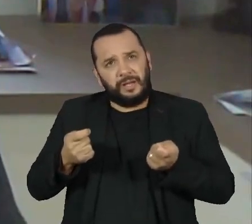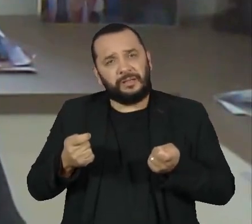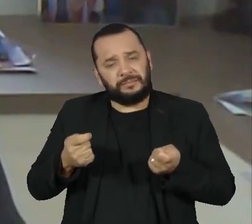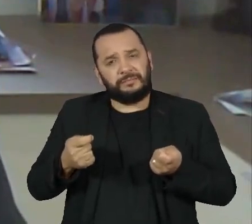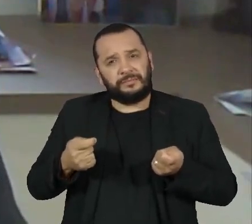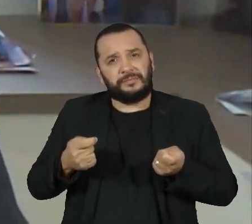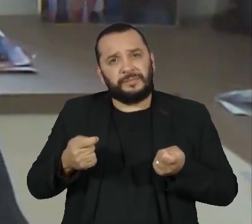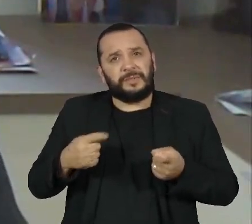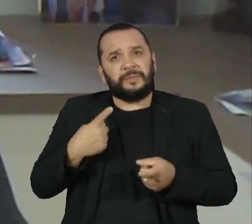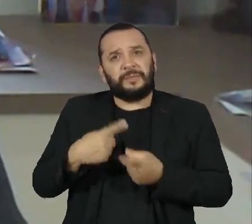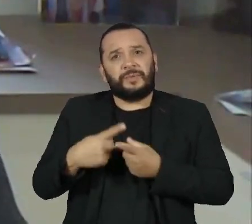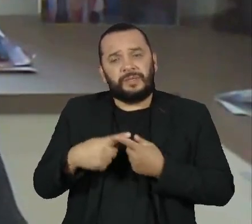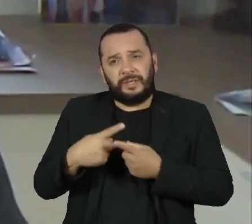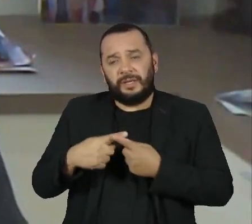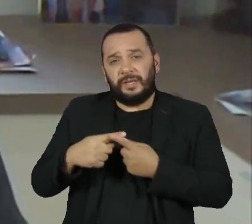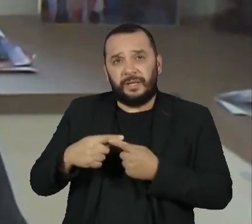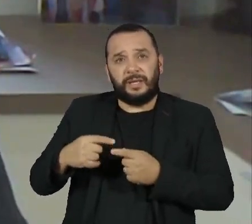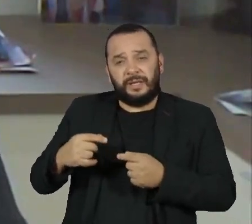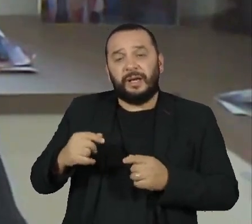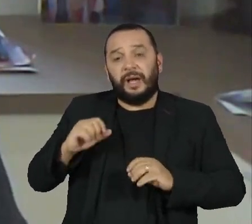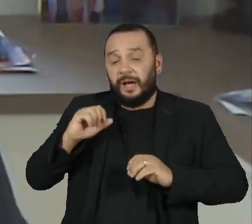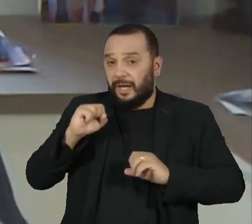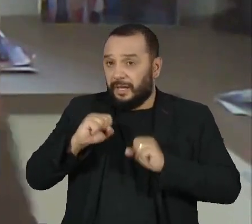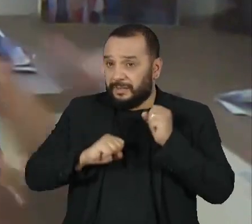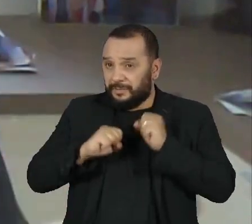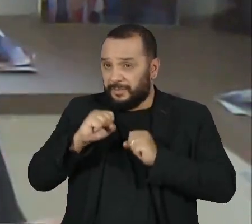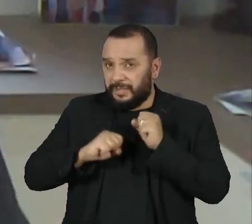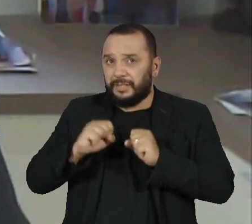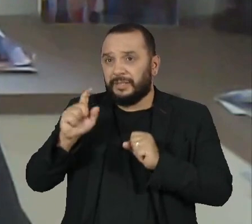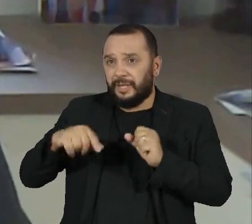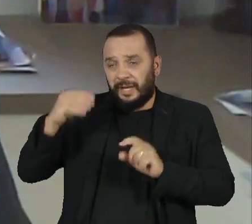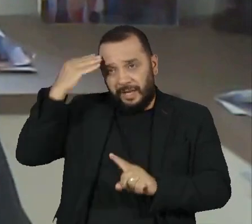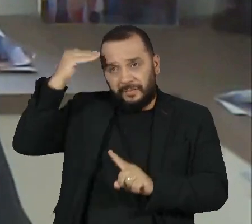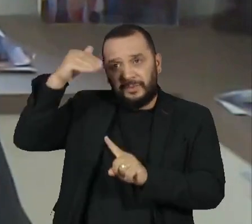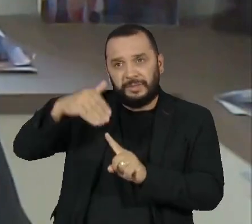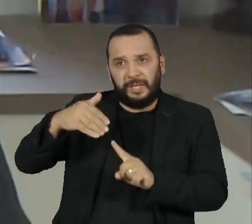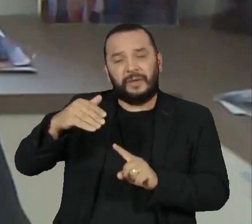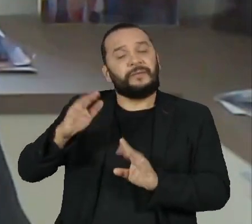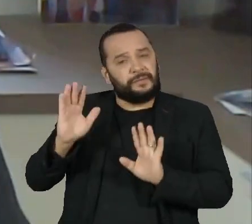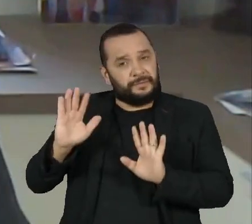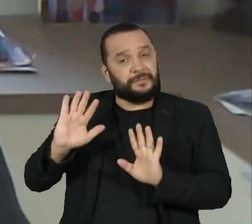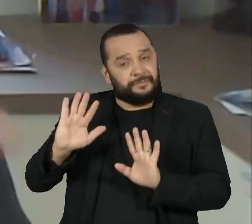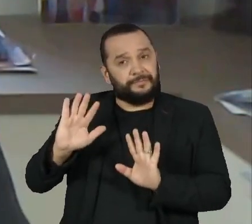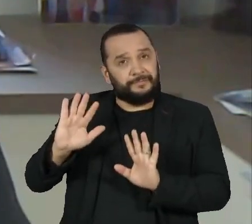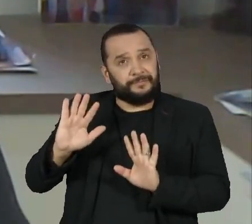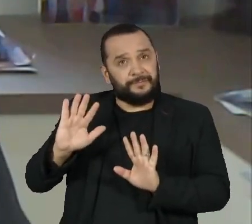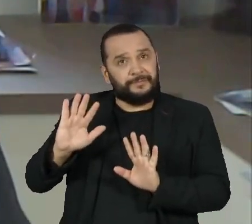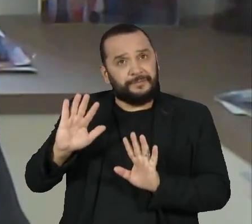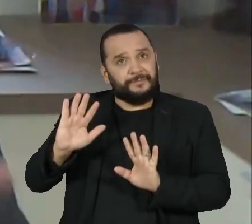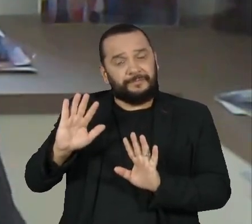verdade, responsabilizando as empresas responsáveis, chamadas Big Techs, nós quase que